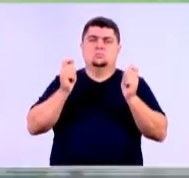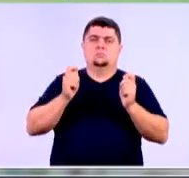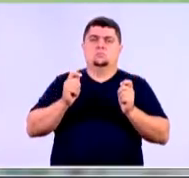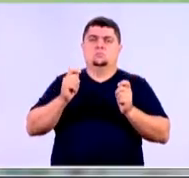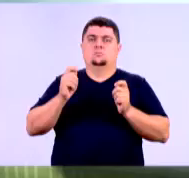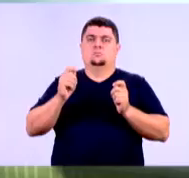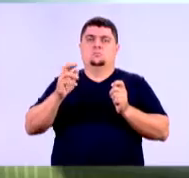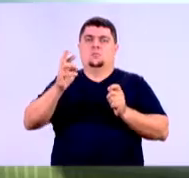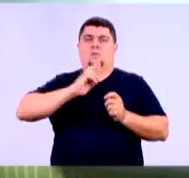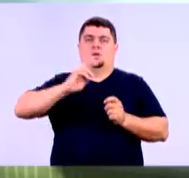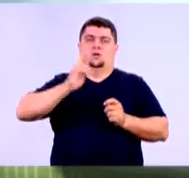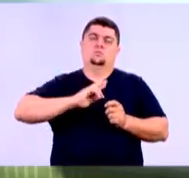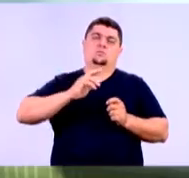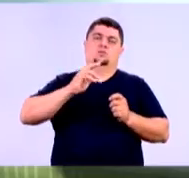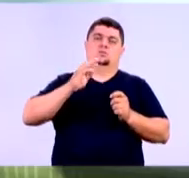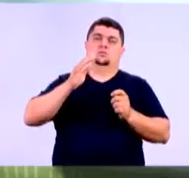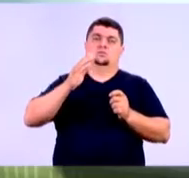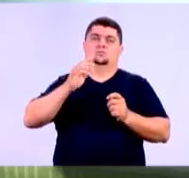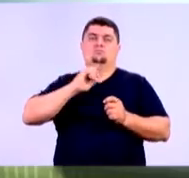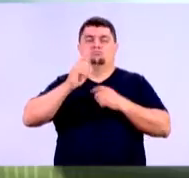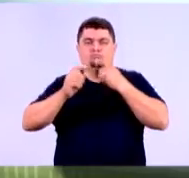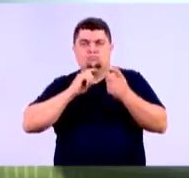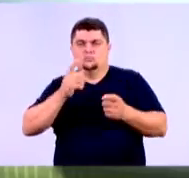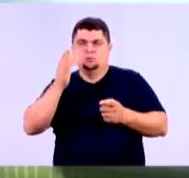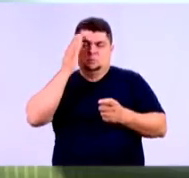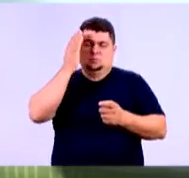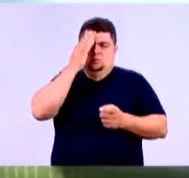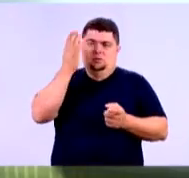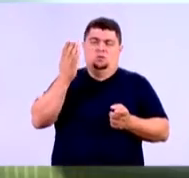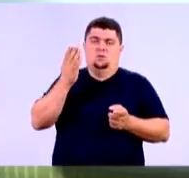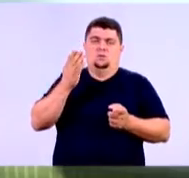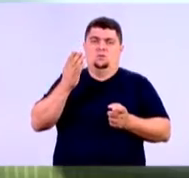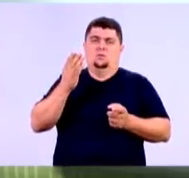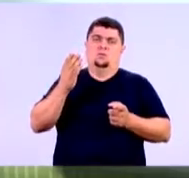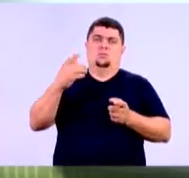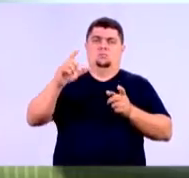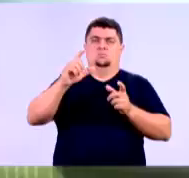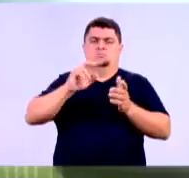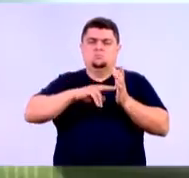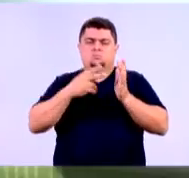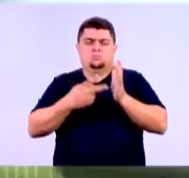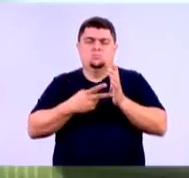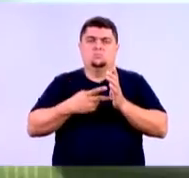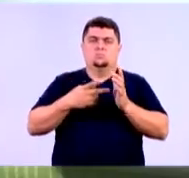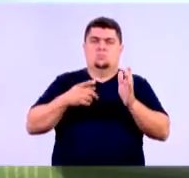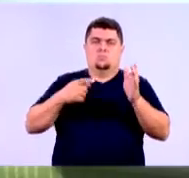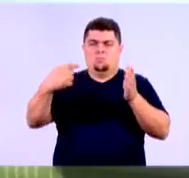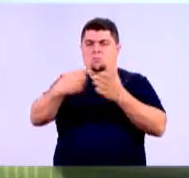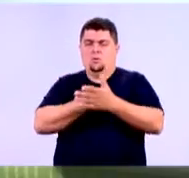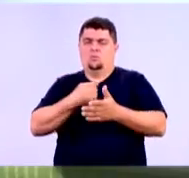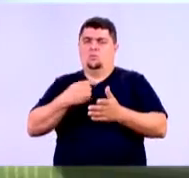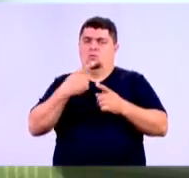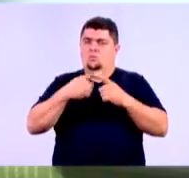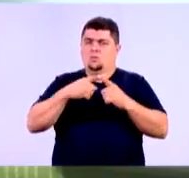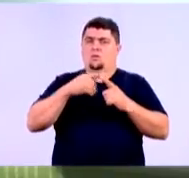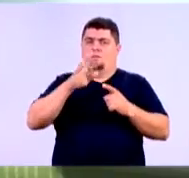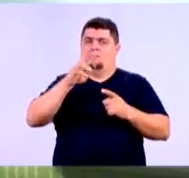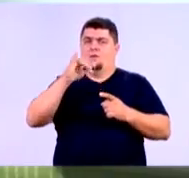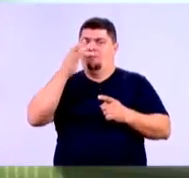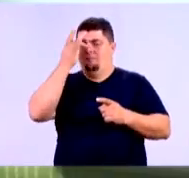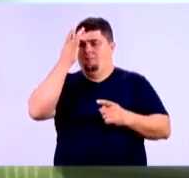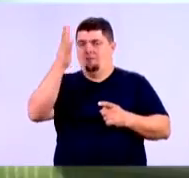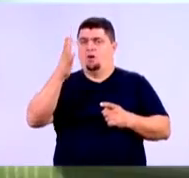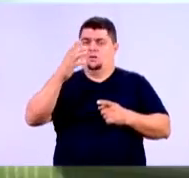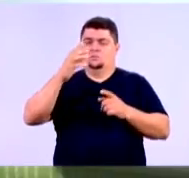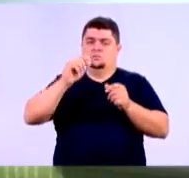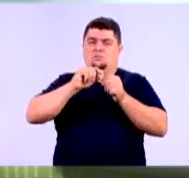suas respostas e suas dúvidas. Se ficou alguma dúvida do que significa cada um desses indicadores, perguntem agora, que vai ser muito útil para vocês na hora de